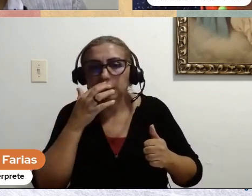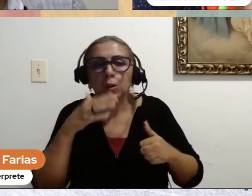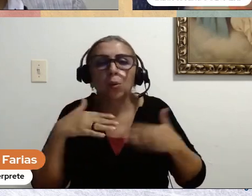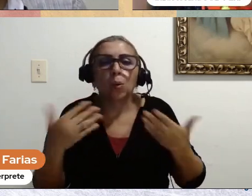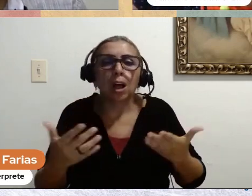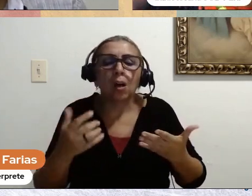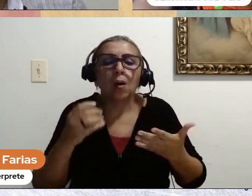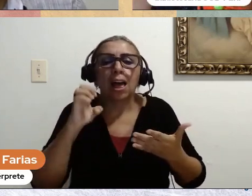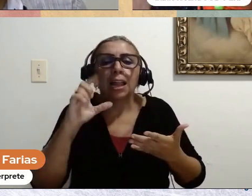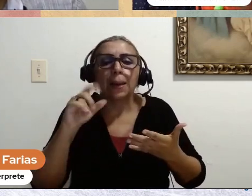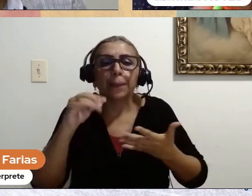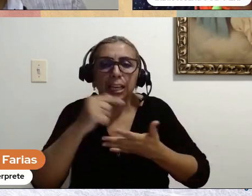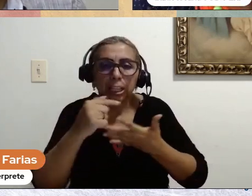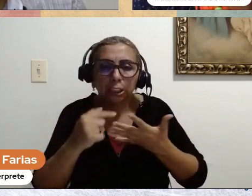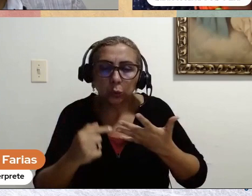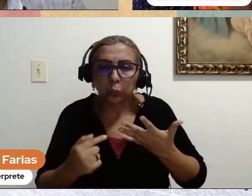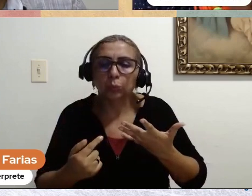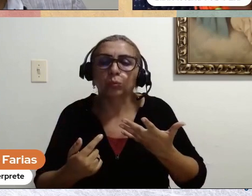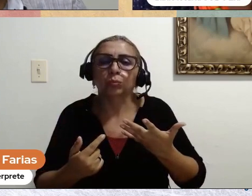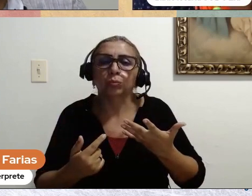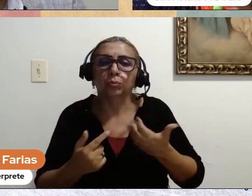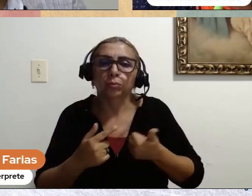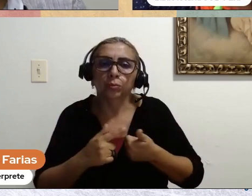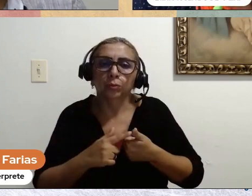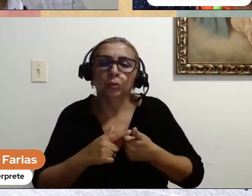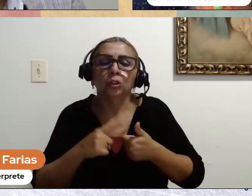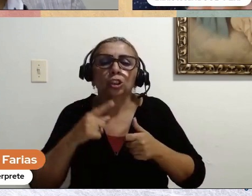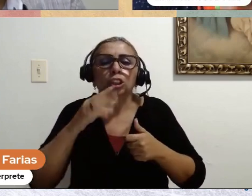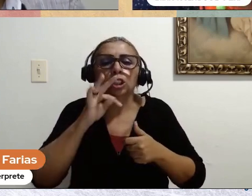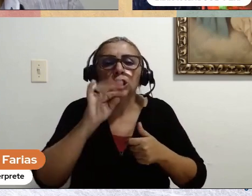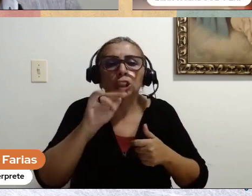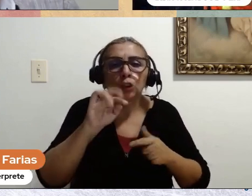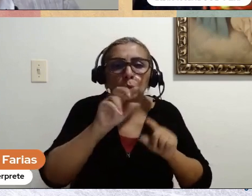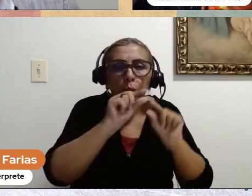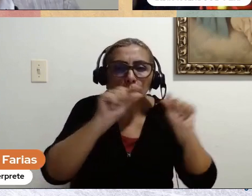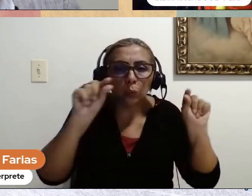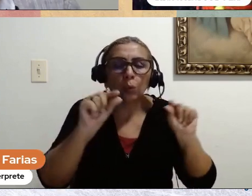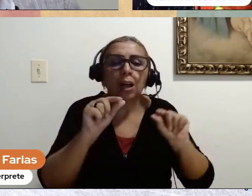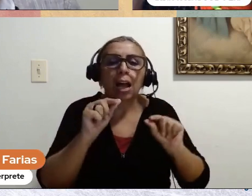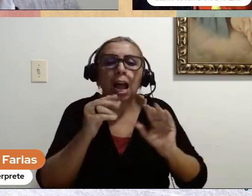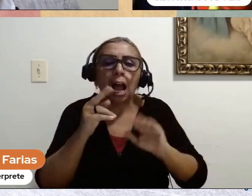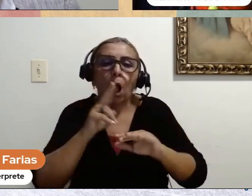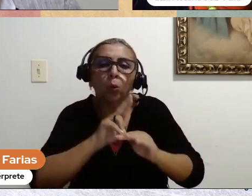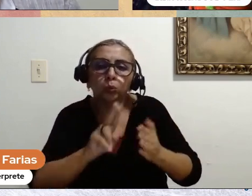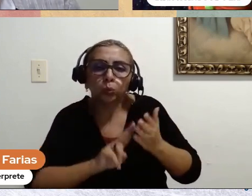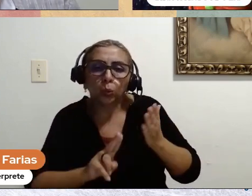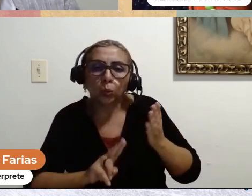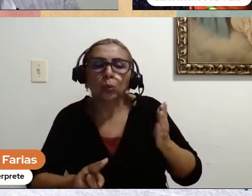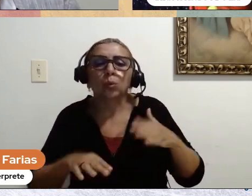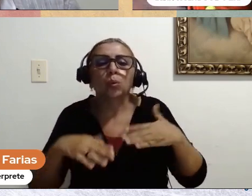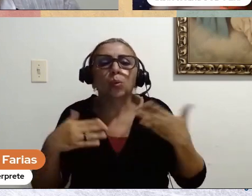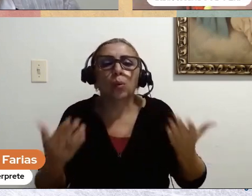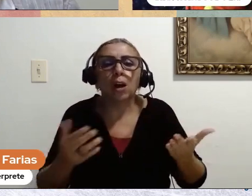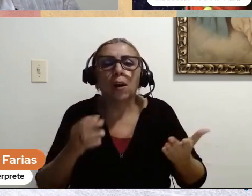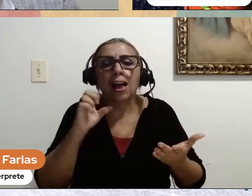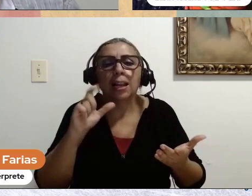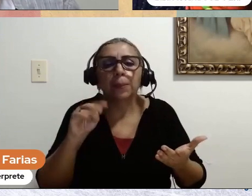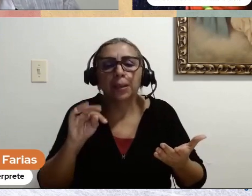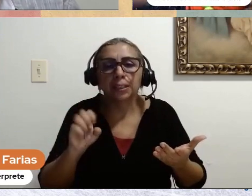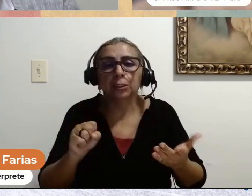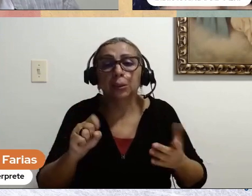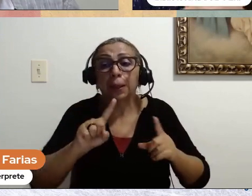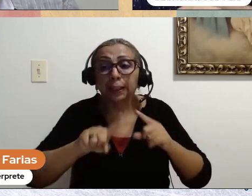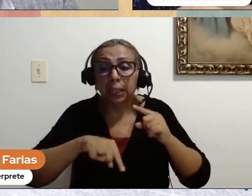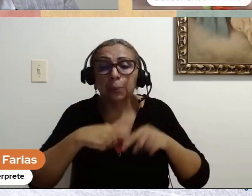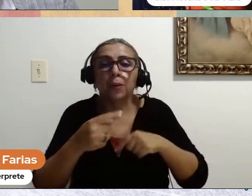que tem? Elementos. Título, autor, né? É isso que eu quero dizer. Aí tem o EAD, quais são os elementos que tem? Para depois